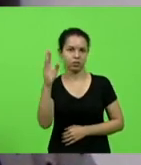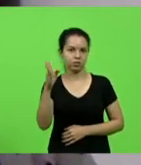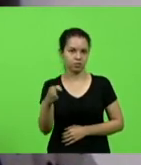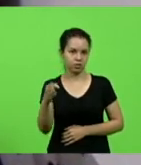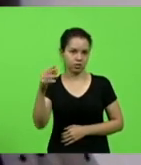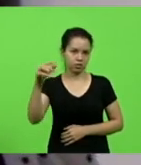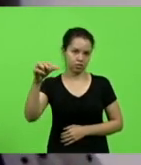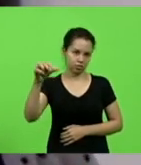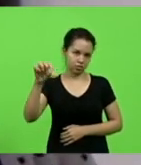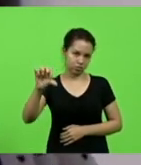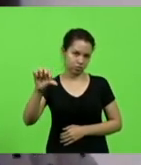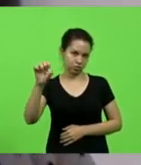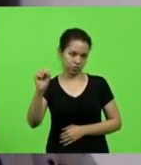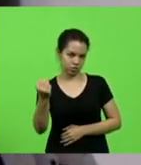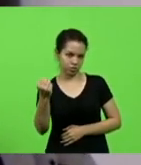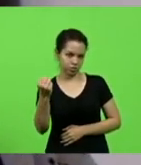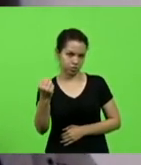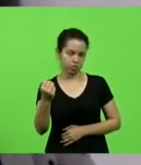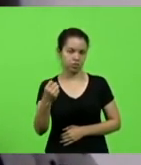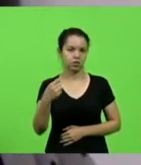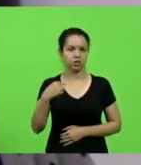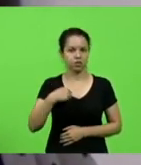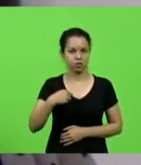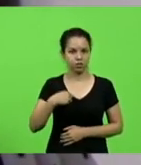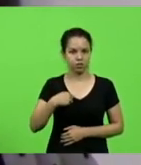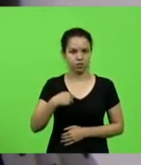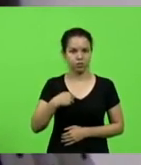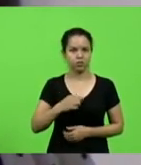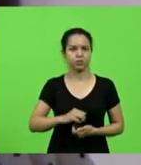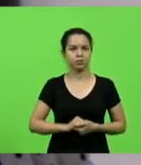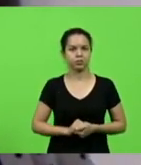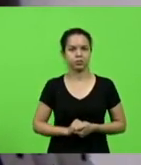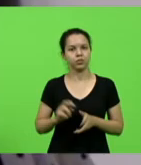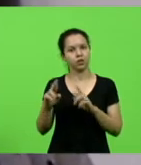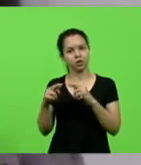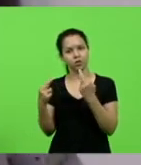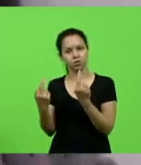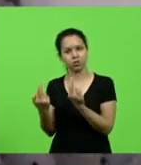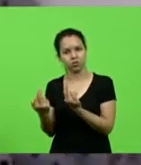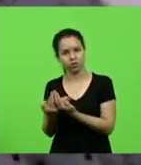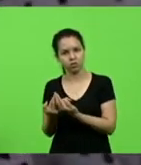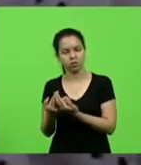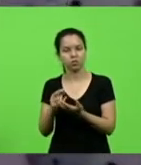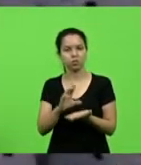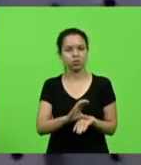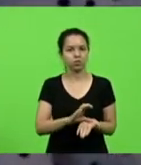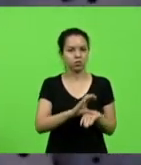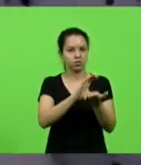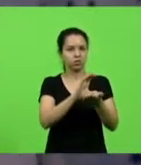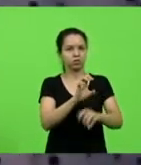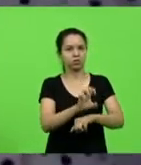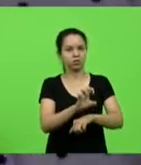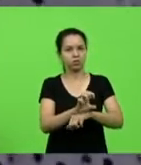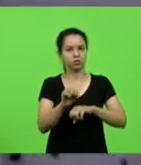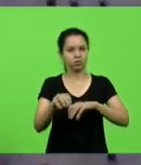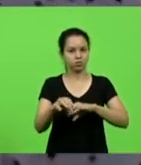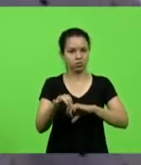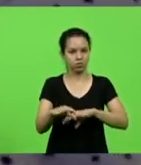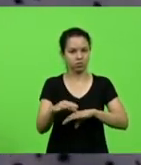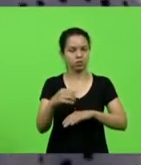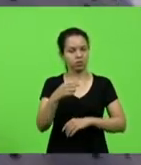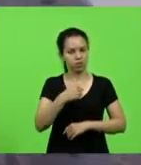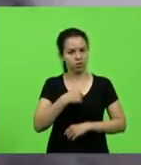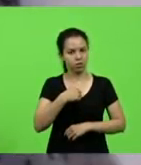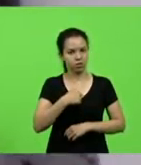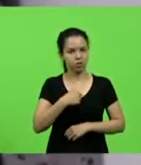170/98. Deputada, acabei de sair de uma reunião com o Conselho Estadual de Educação, e eu dizia, deputada, nós